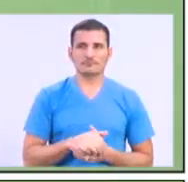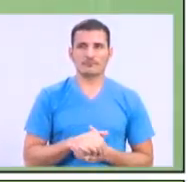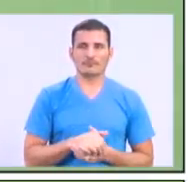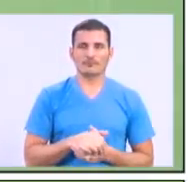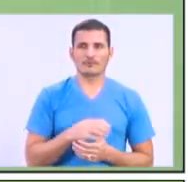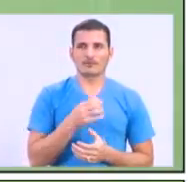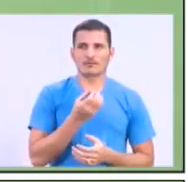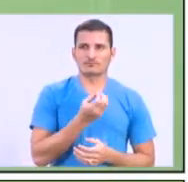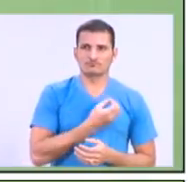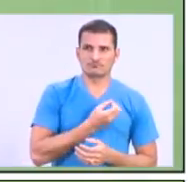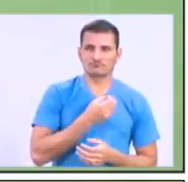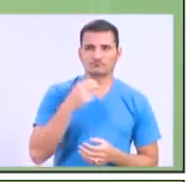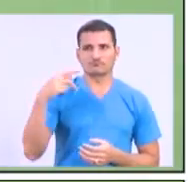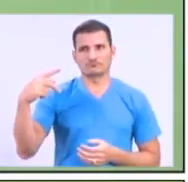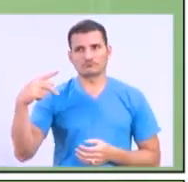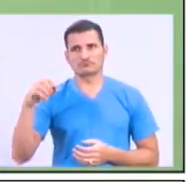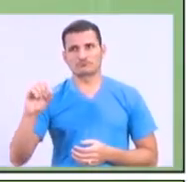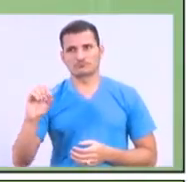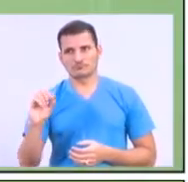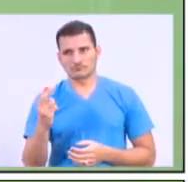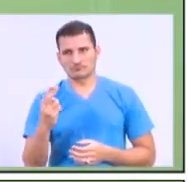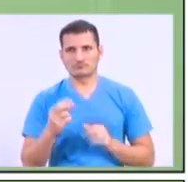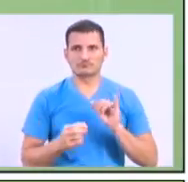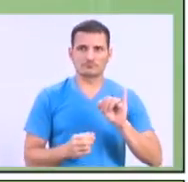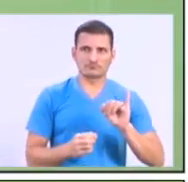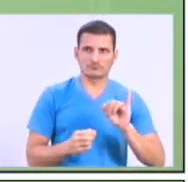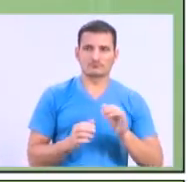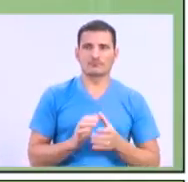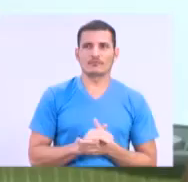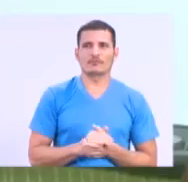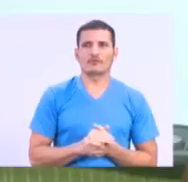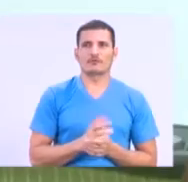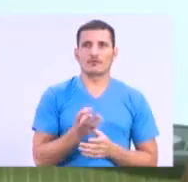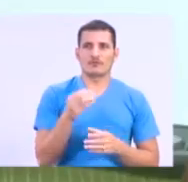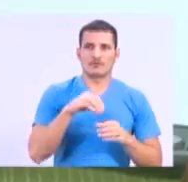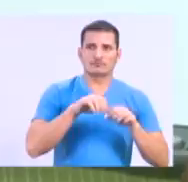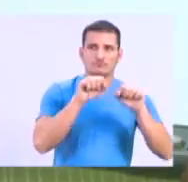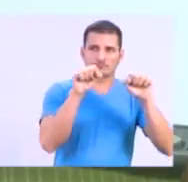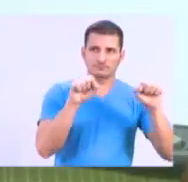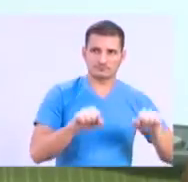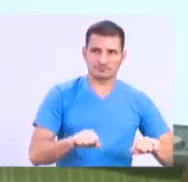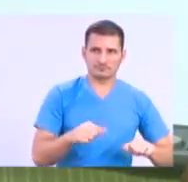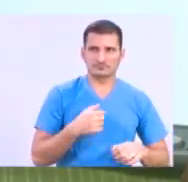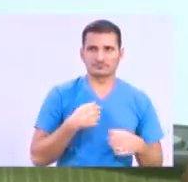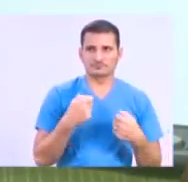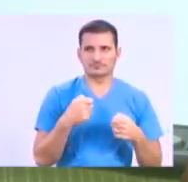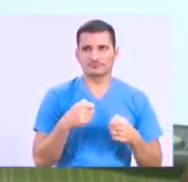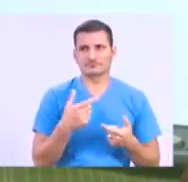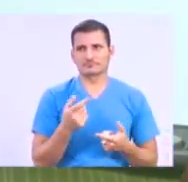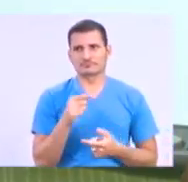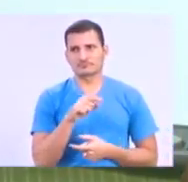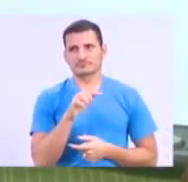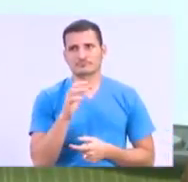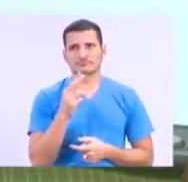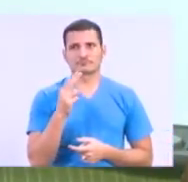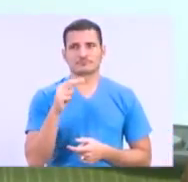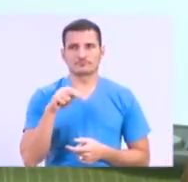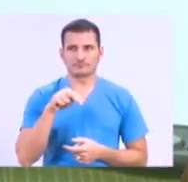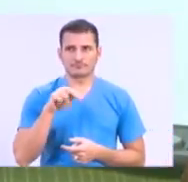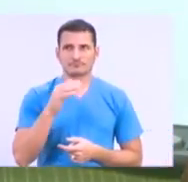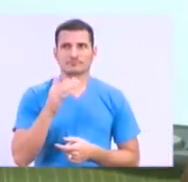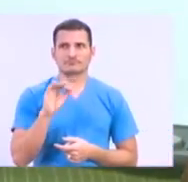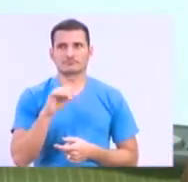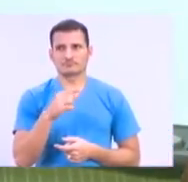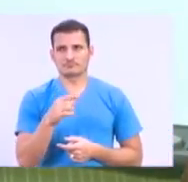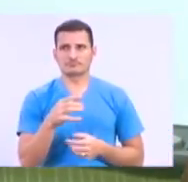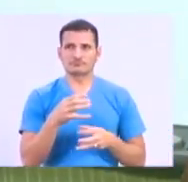se um número é par ou ímpar. Só que em várias partes do meu sistema eu necessito dessa funcionalidade,